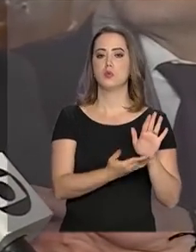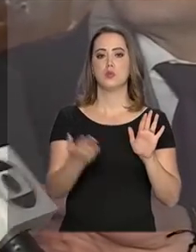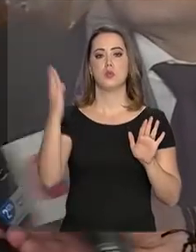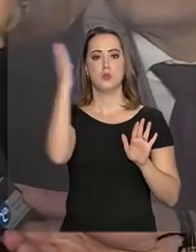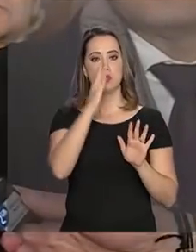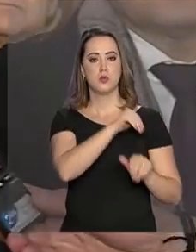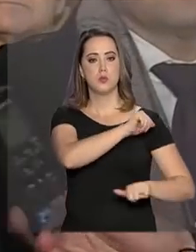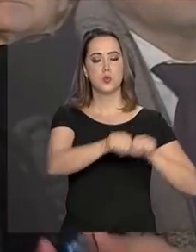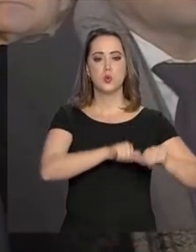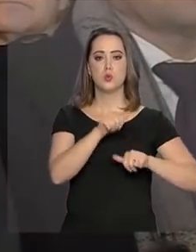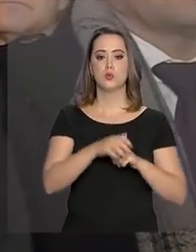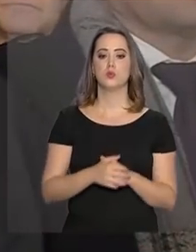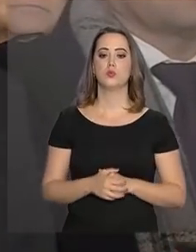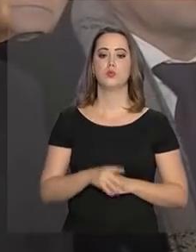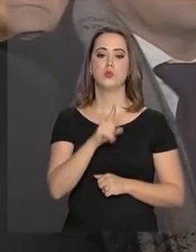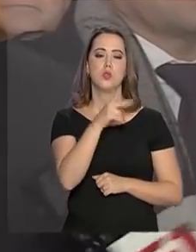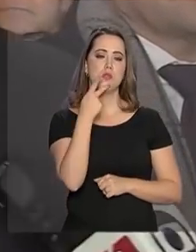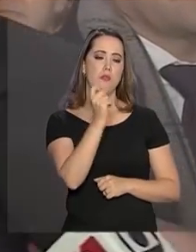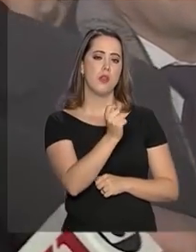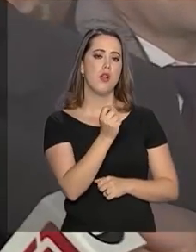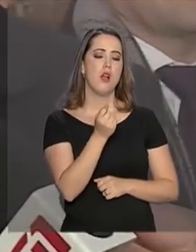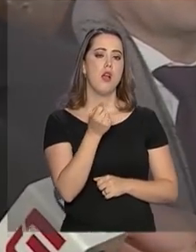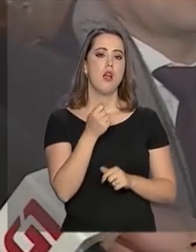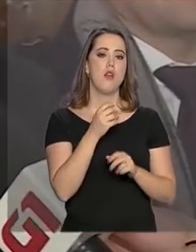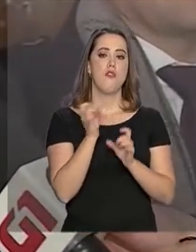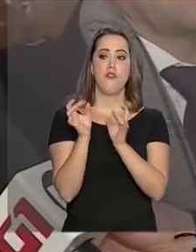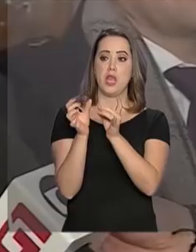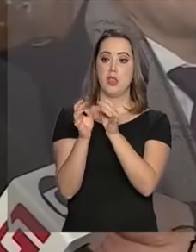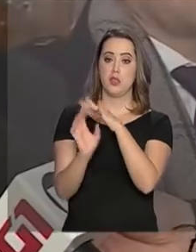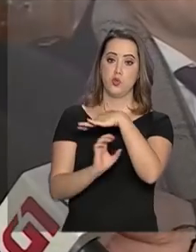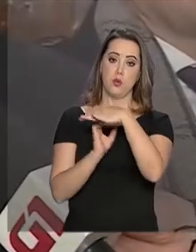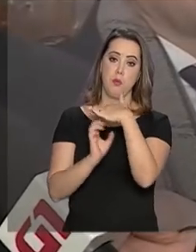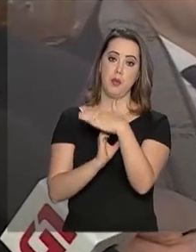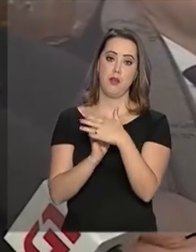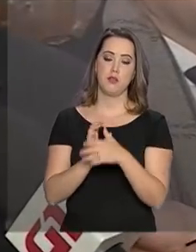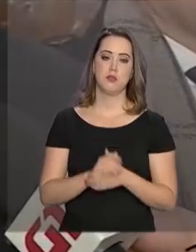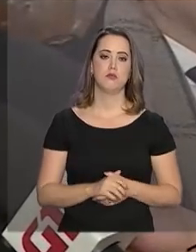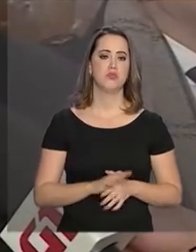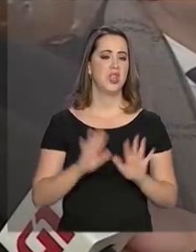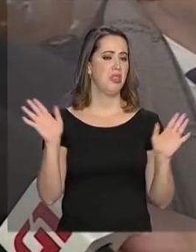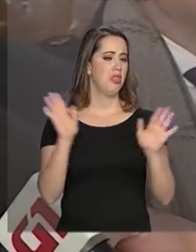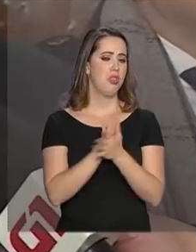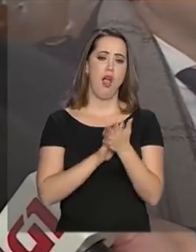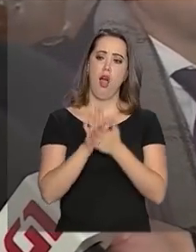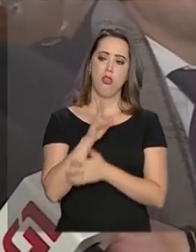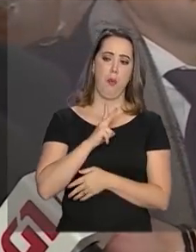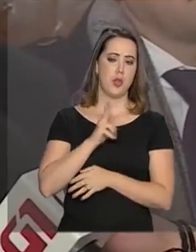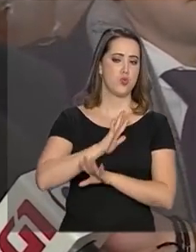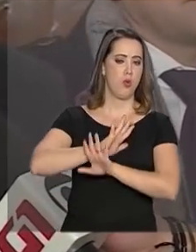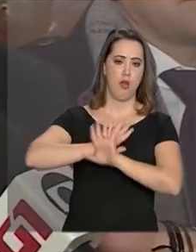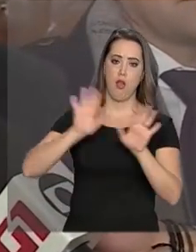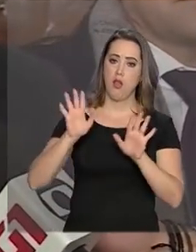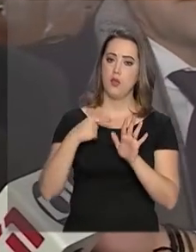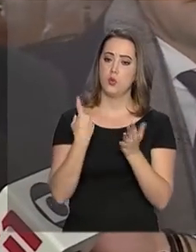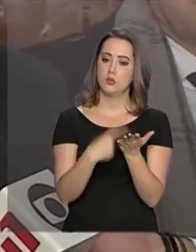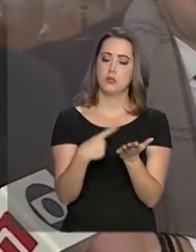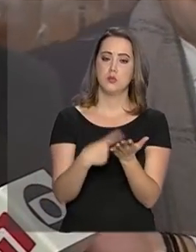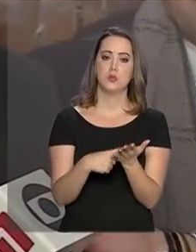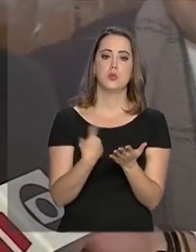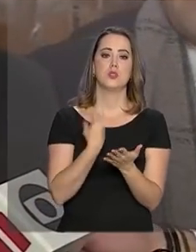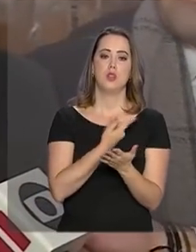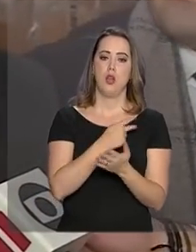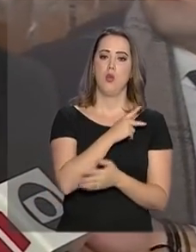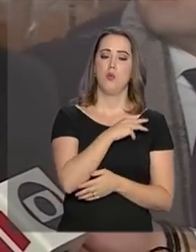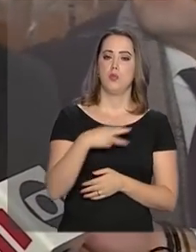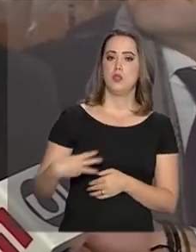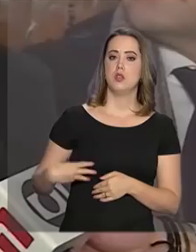mudou. O que o senhor vai anunciar em termos de privatização? A gente não vai anunciar particularidades, nada tocante a isso. A agenda está com o nosso chefe da economia, o